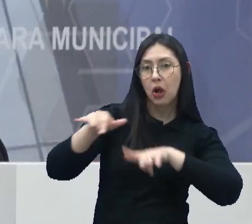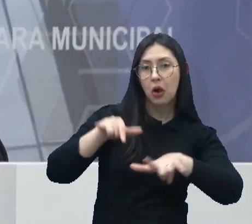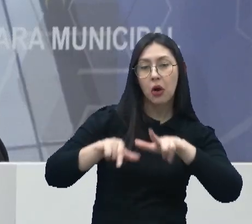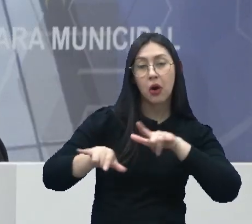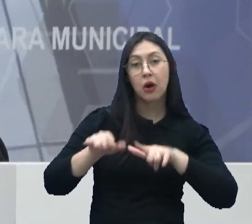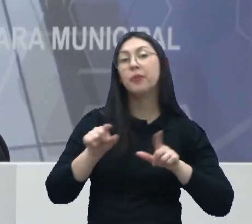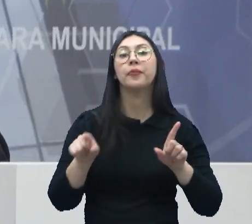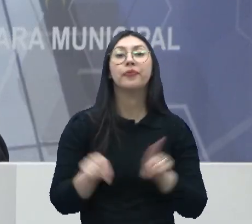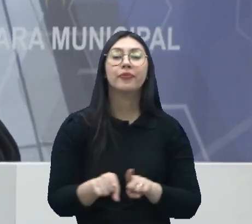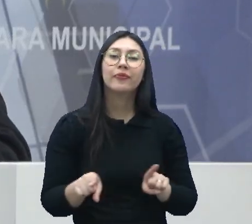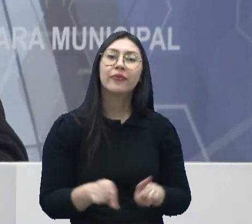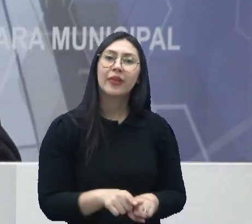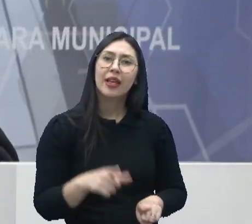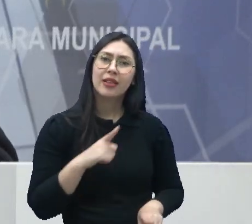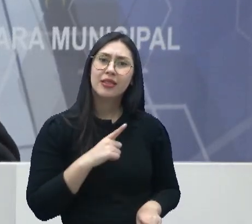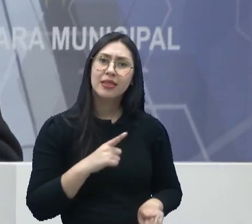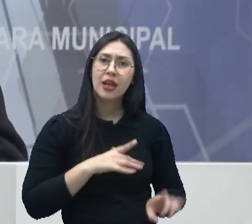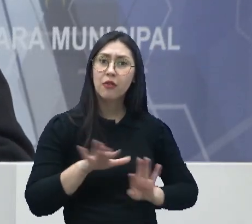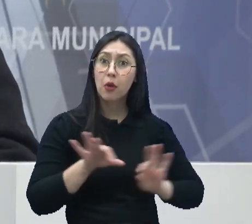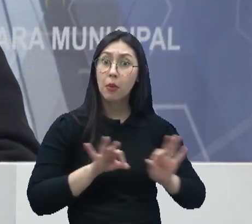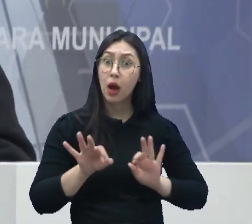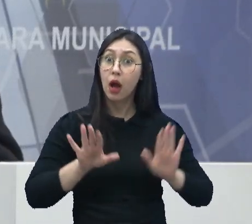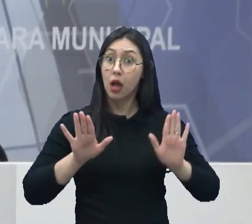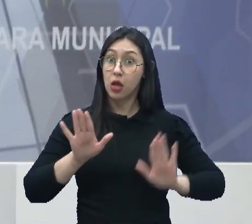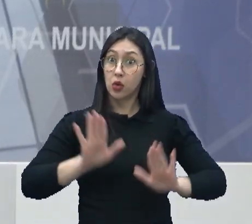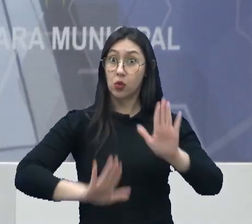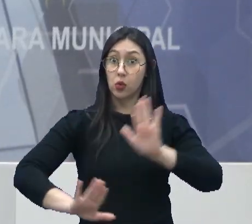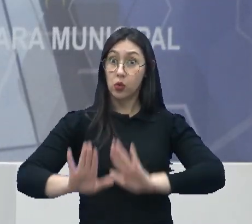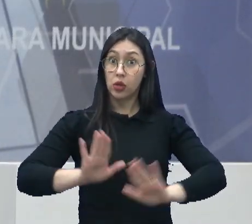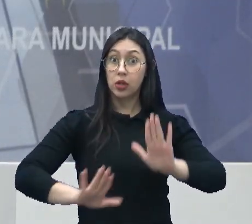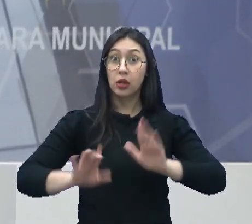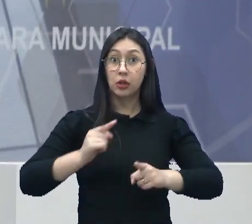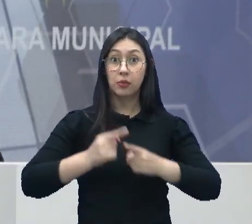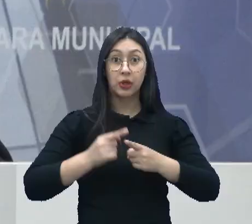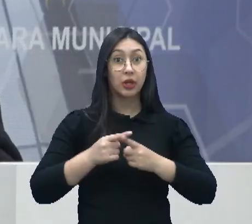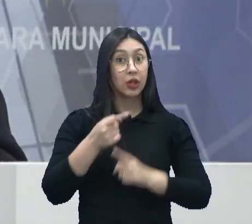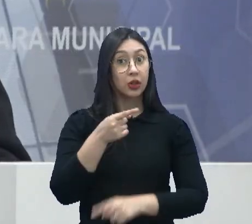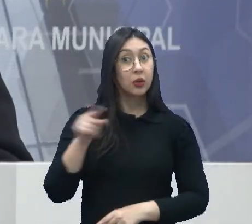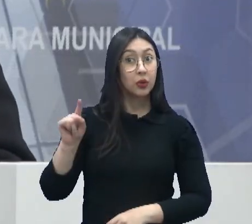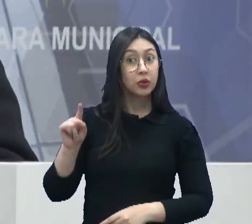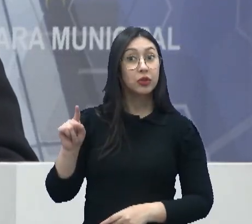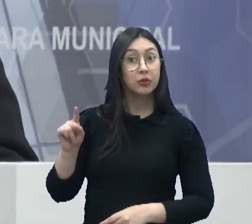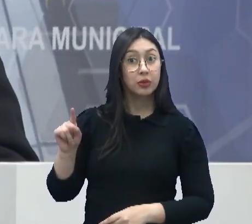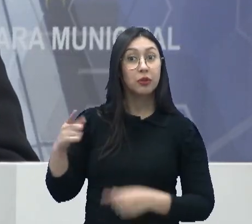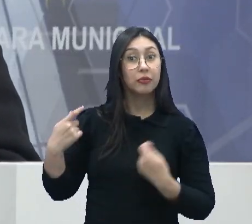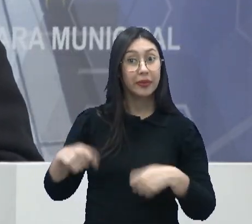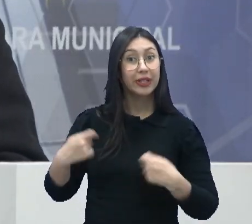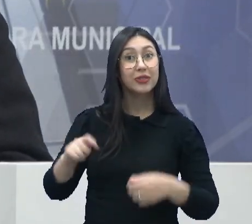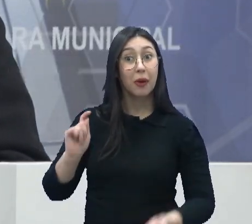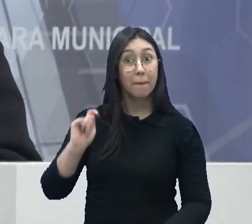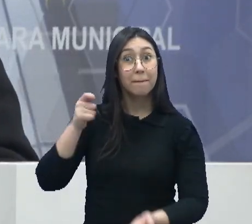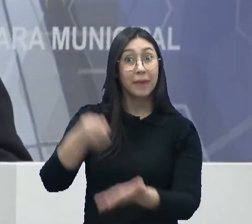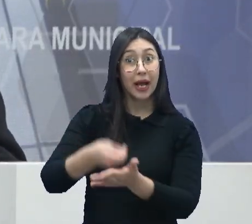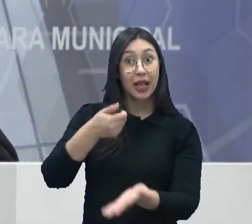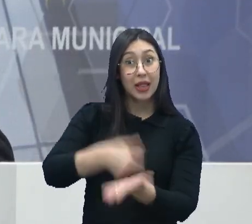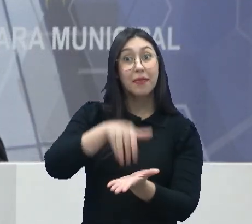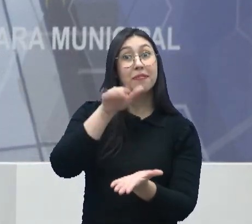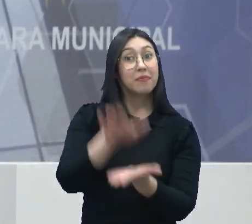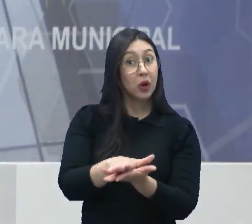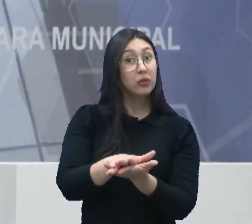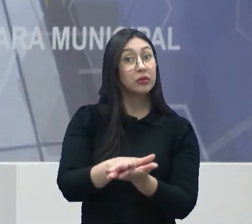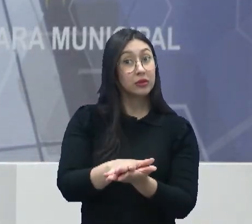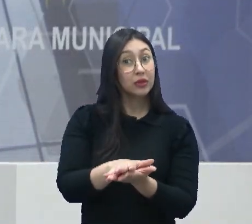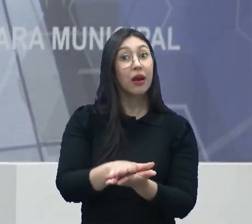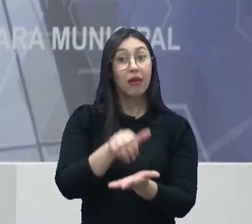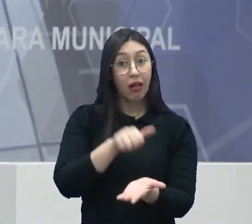de PowerPoint, e até peço cuidado à vereadora, porque o último cara que fez PowerPoint teve que pagar uma multa violenta, né? Pagou